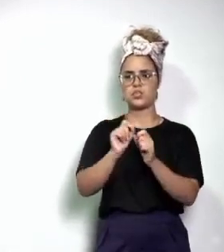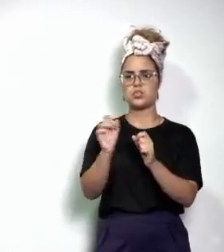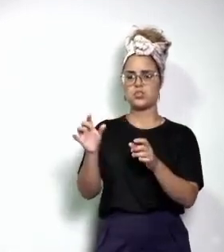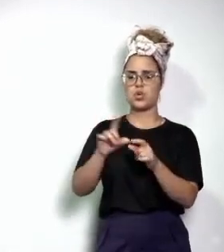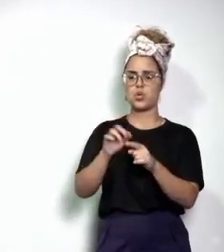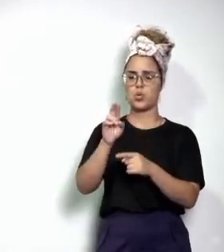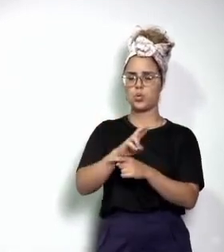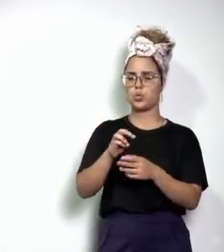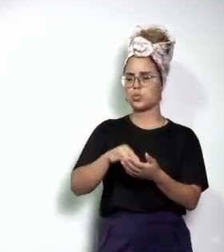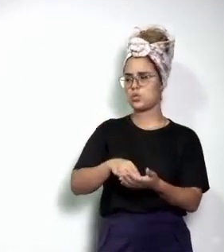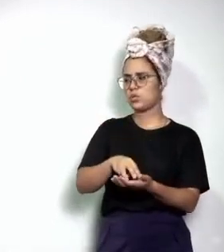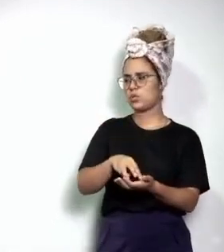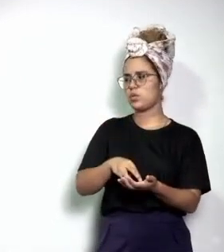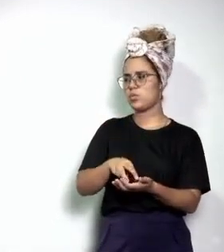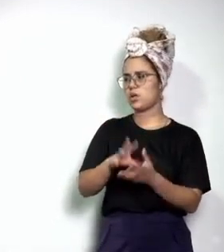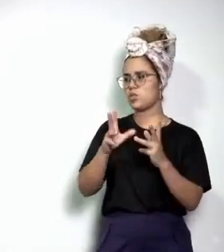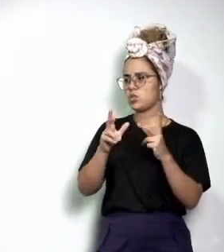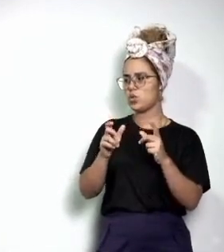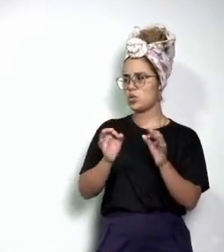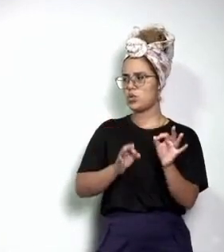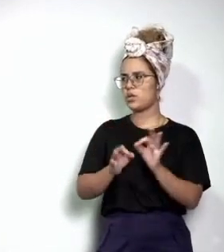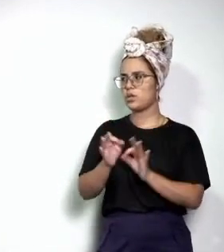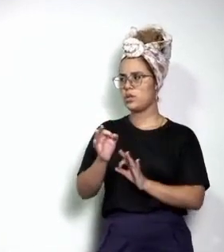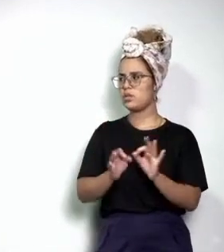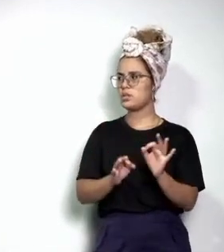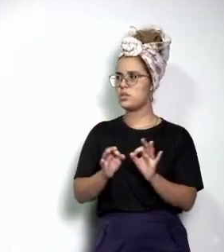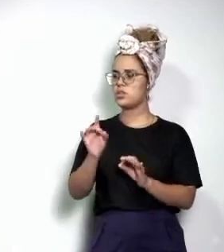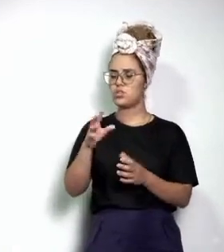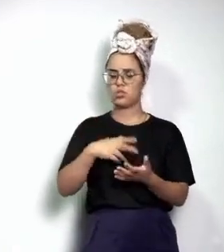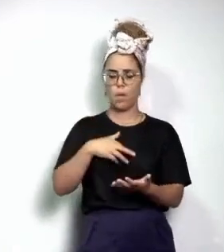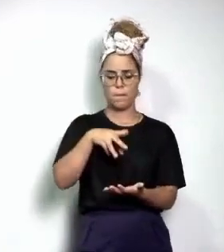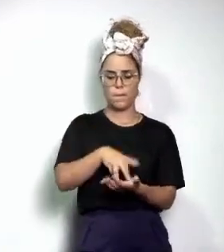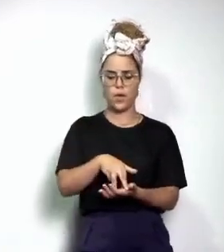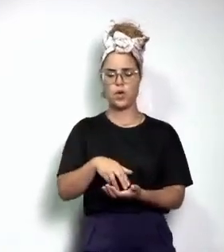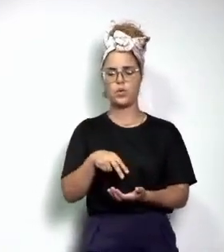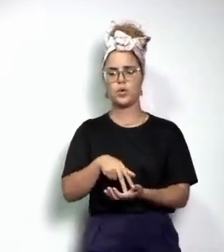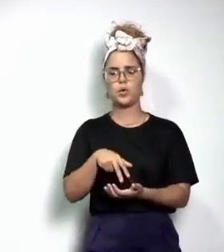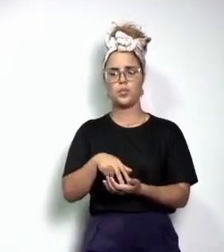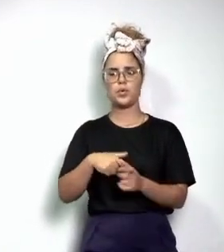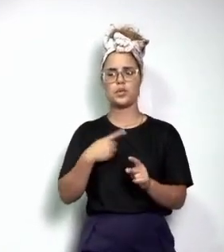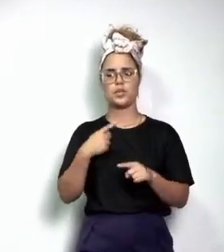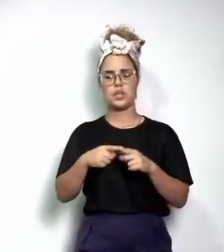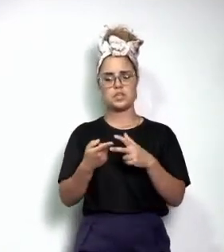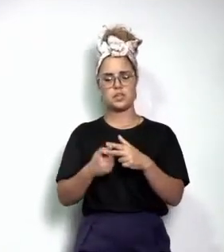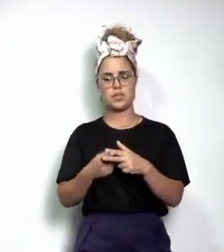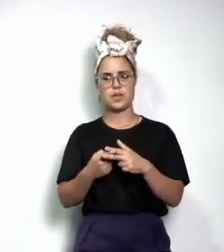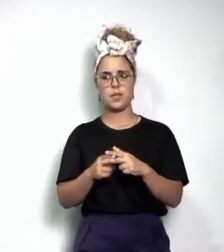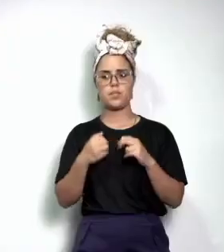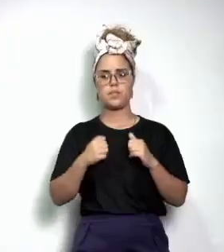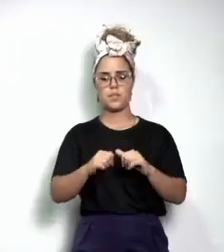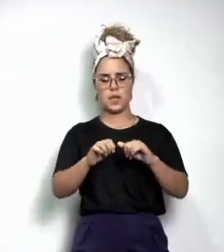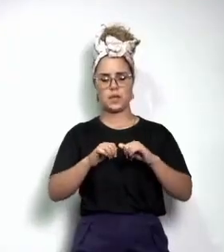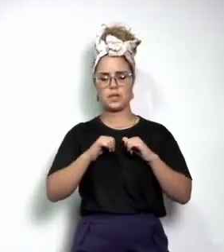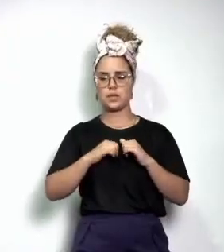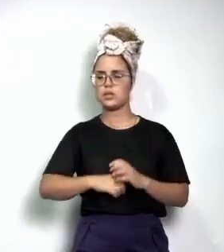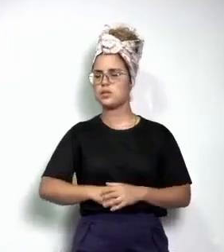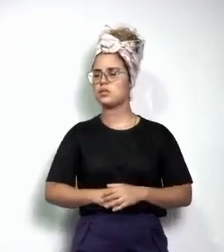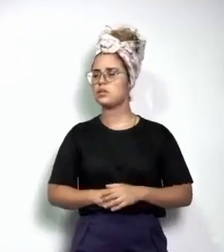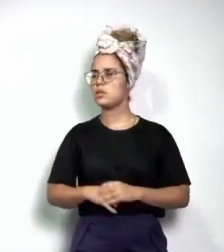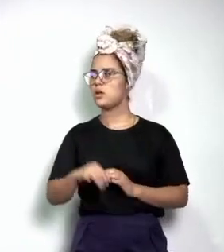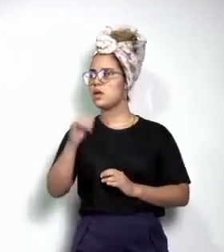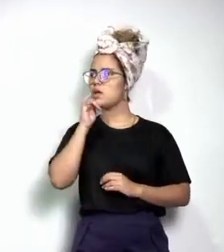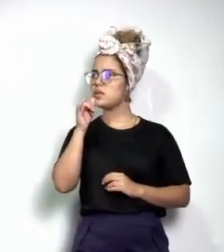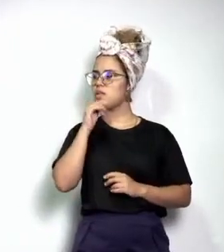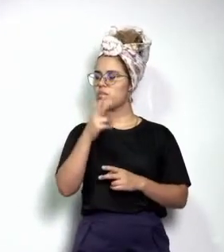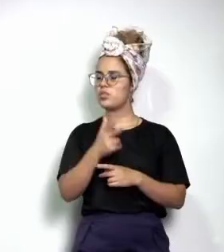do tripé, com ela já toda montada, a gente só coloca ela nesse mecanismo. Aqui os exemplos, inclusive, são de câmeras